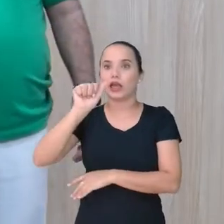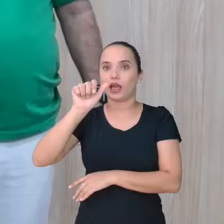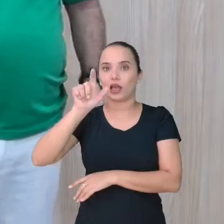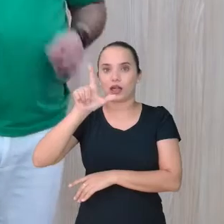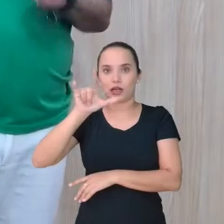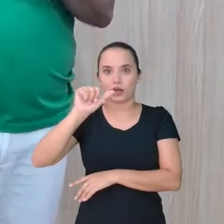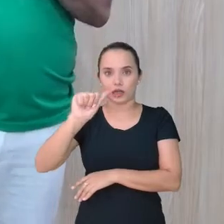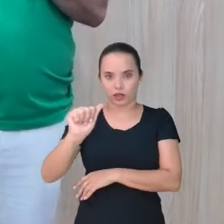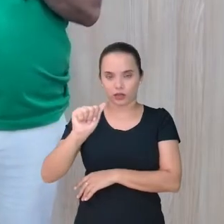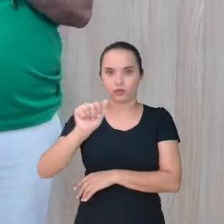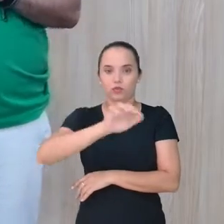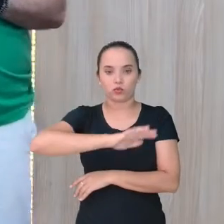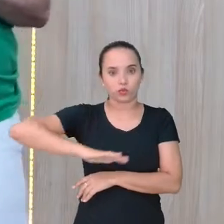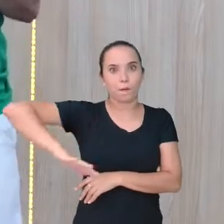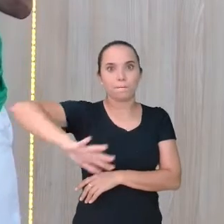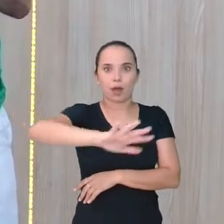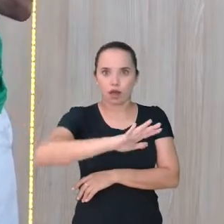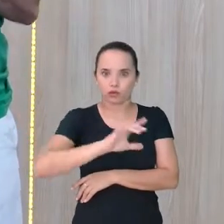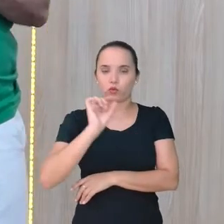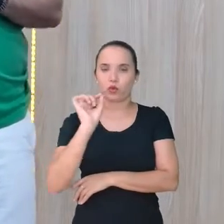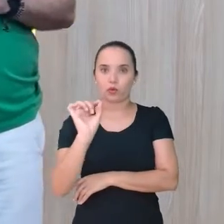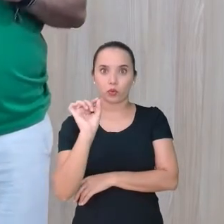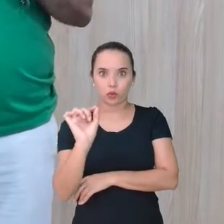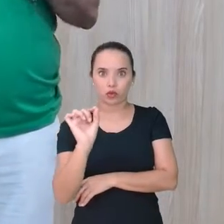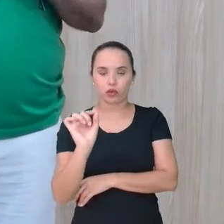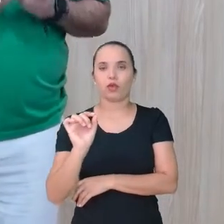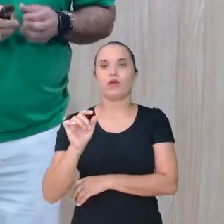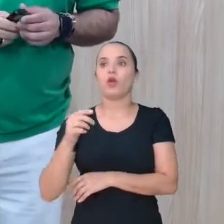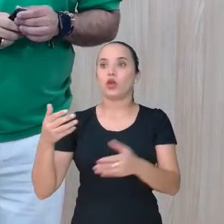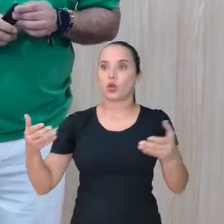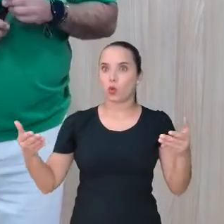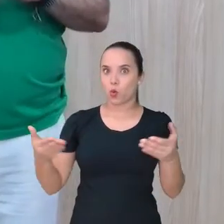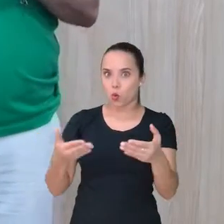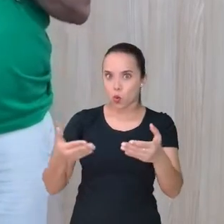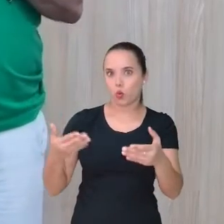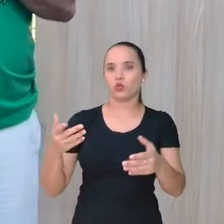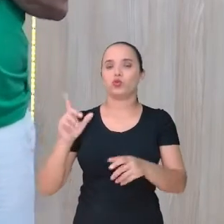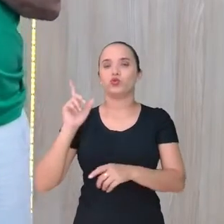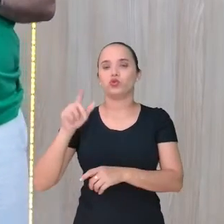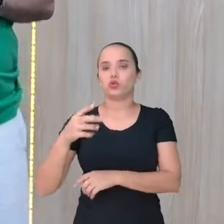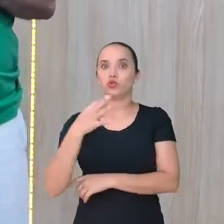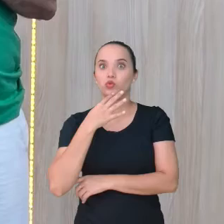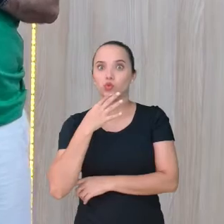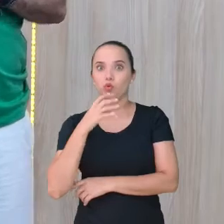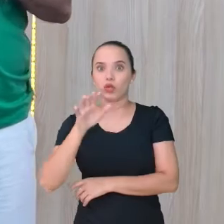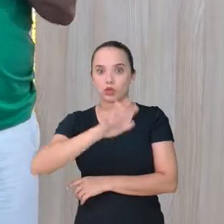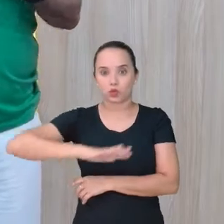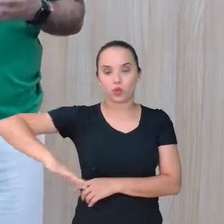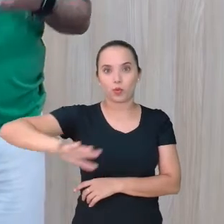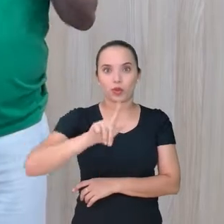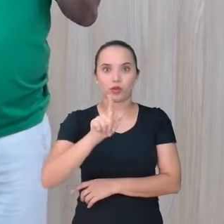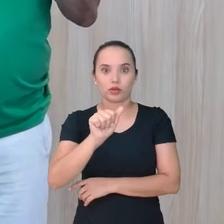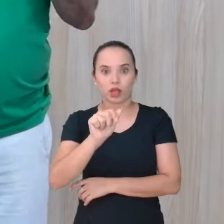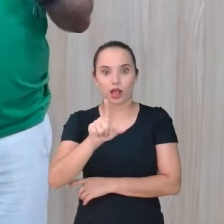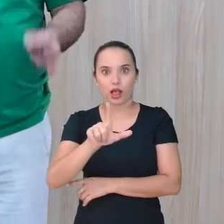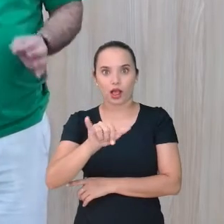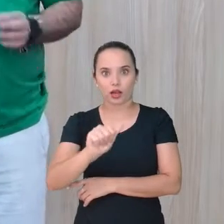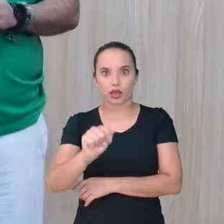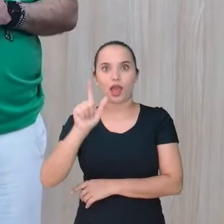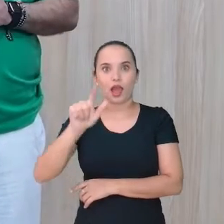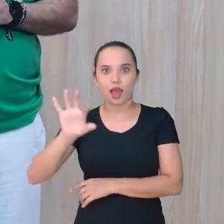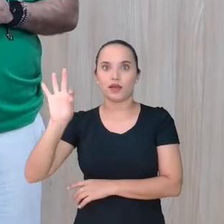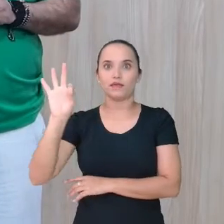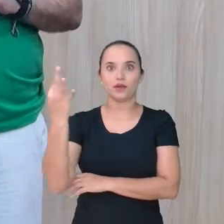Gália é o território que corresponde ao que hoje a gente conhece como a atual